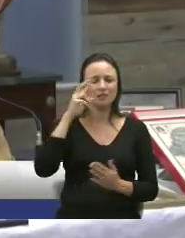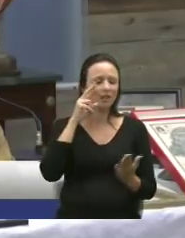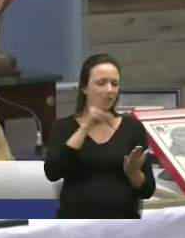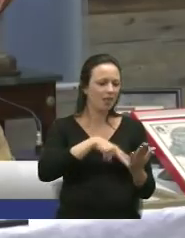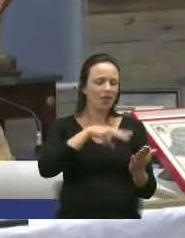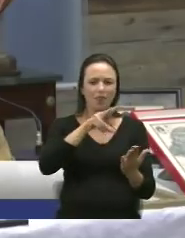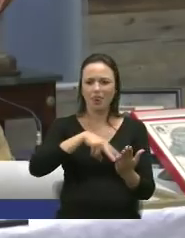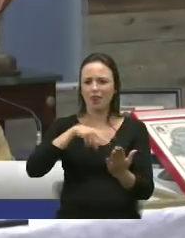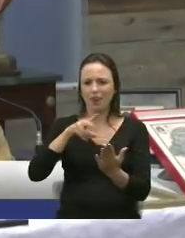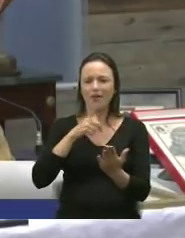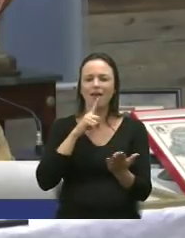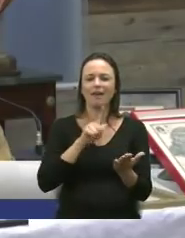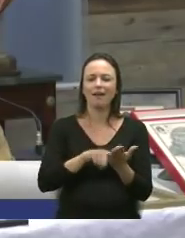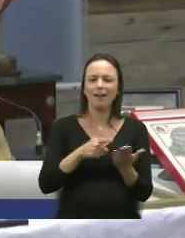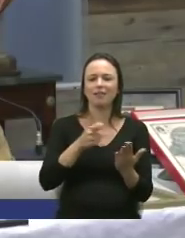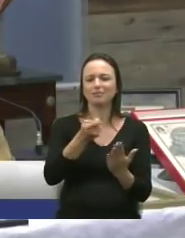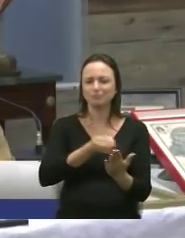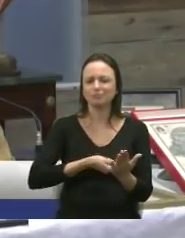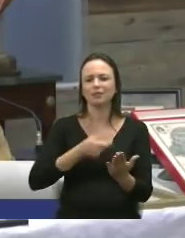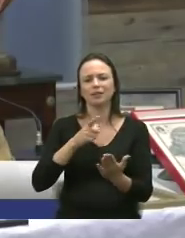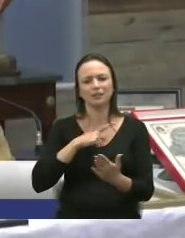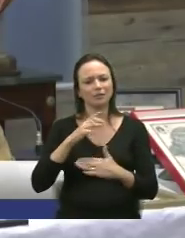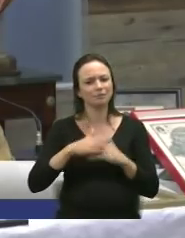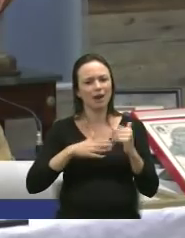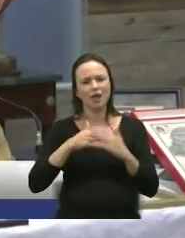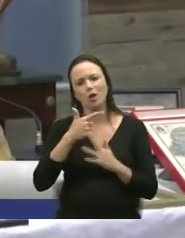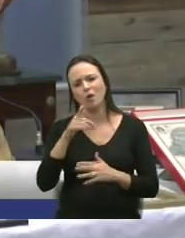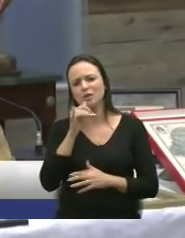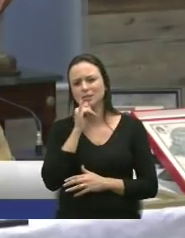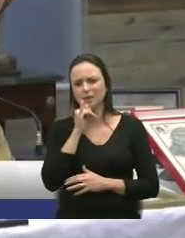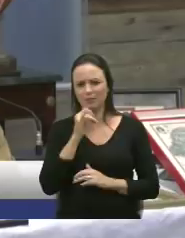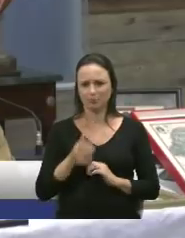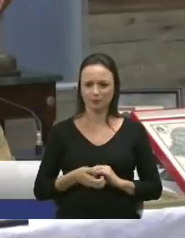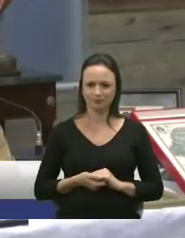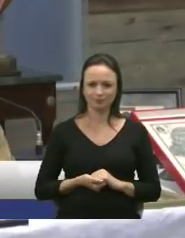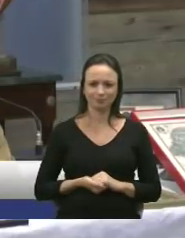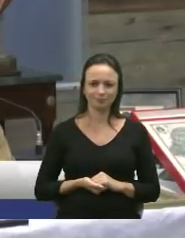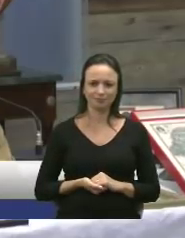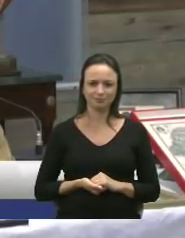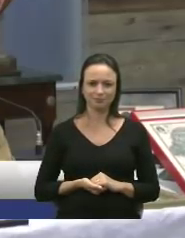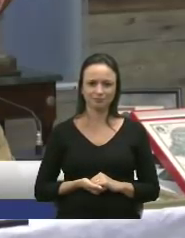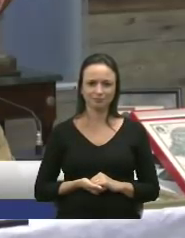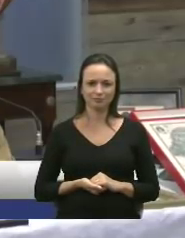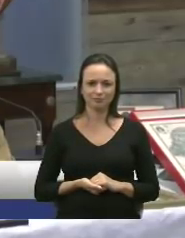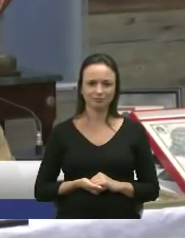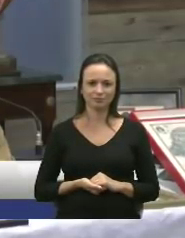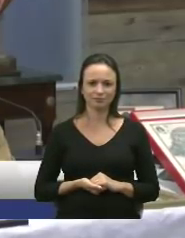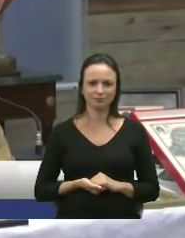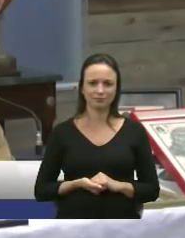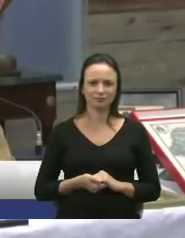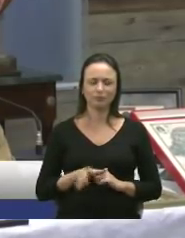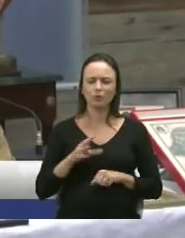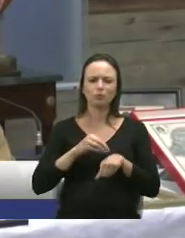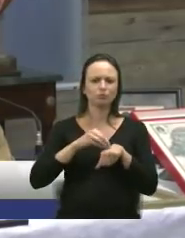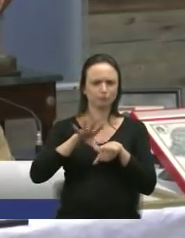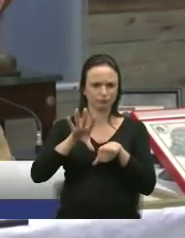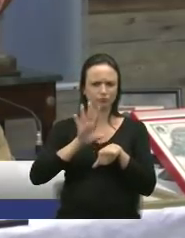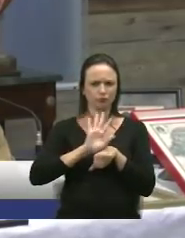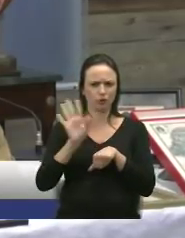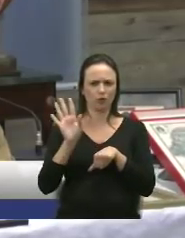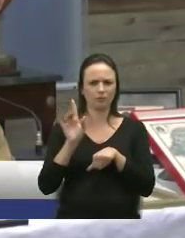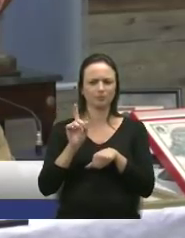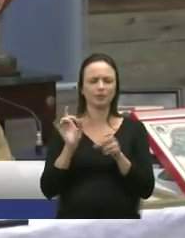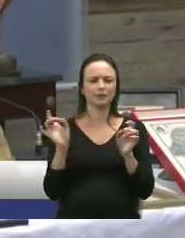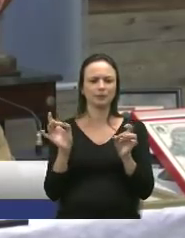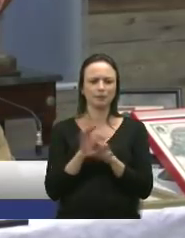está provado isso. Agora, na prática, também tem outros exemplos. Bom. Recomendação, só para finalizar bem a